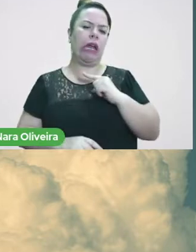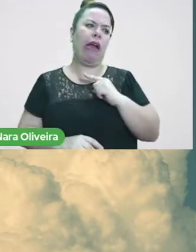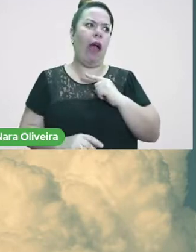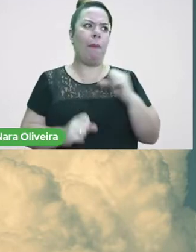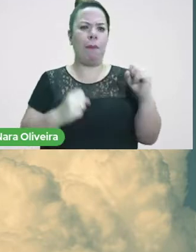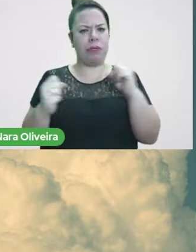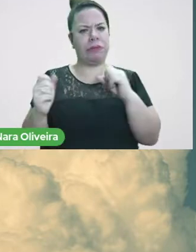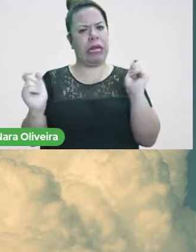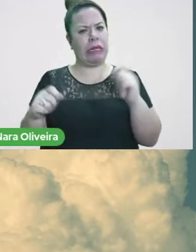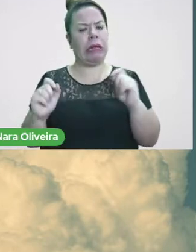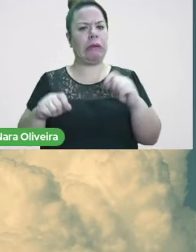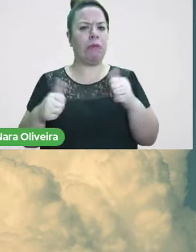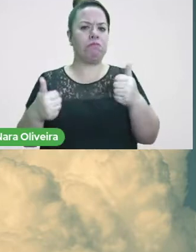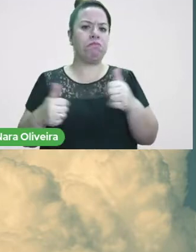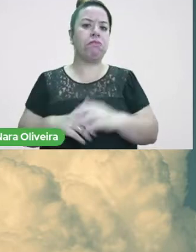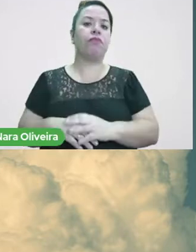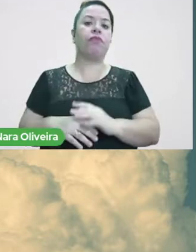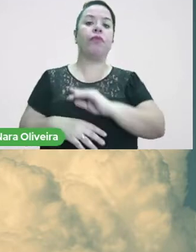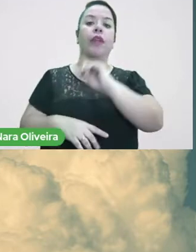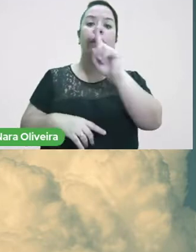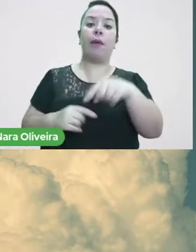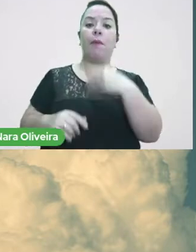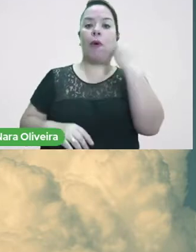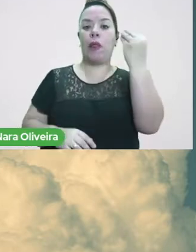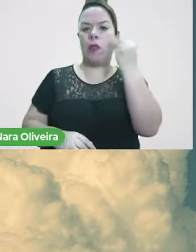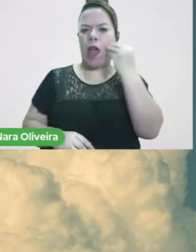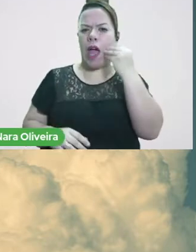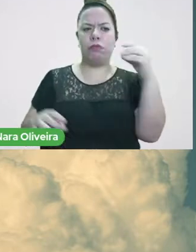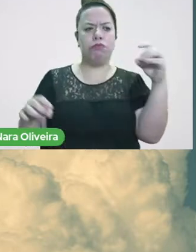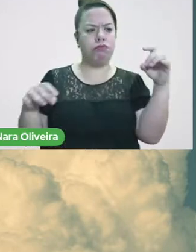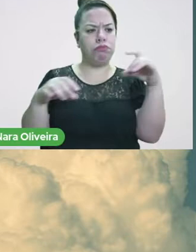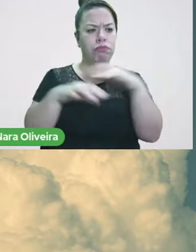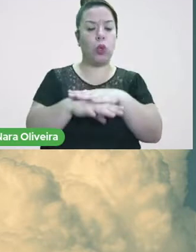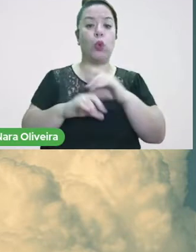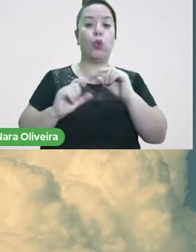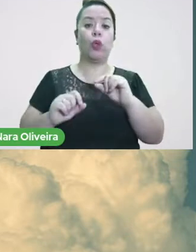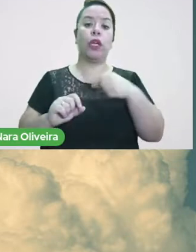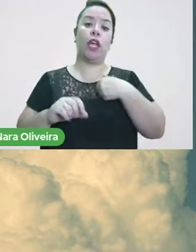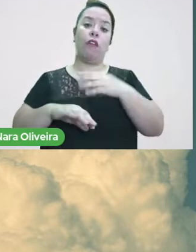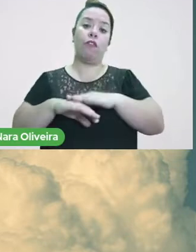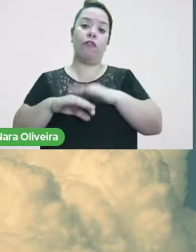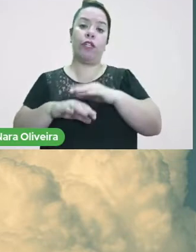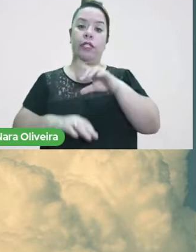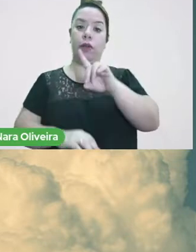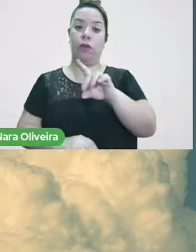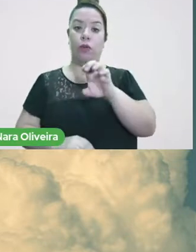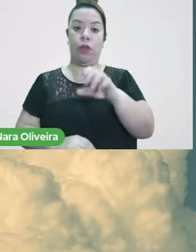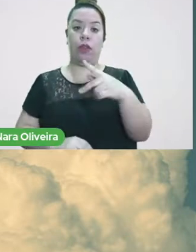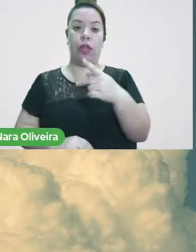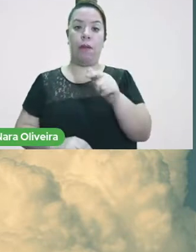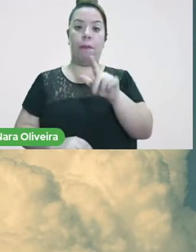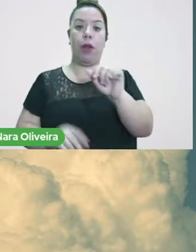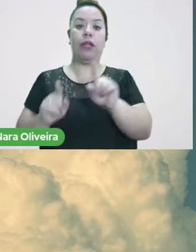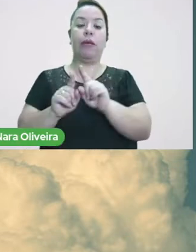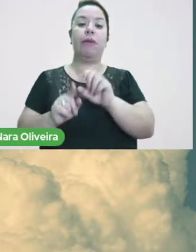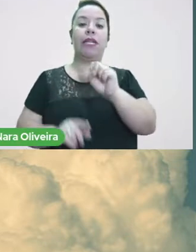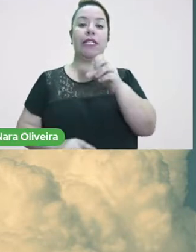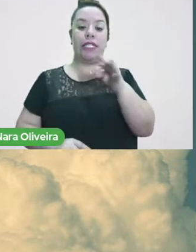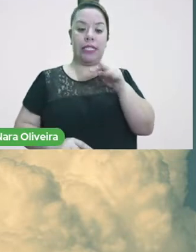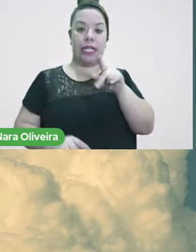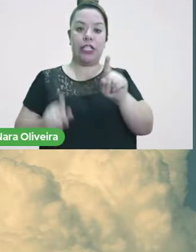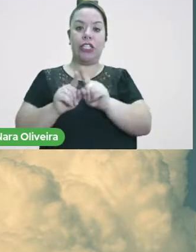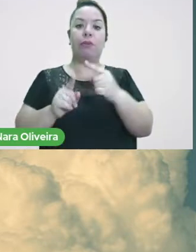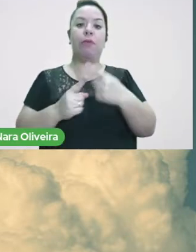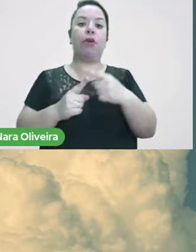certo? Depois dos testes, aí eu vou fazer um deploy em stage, porque eu já fiz um sign-off com o cliente, exemplo,